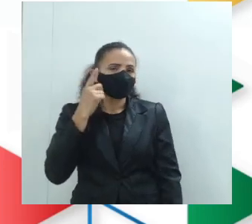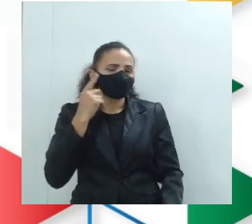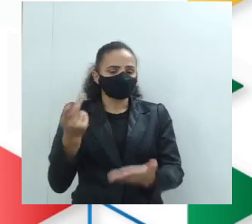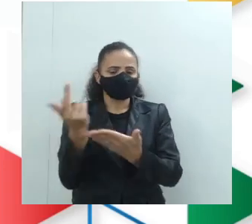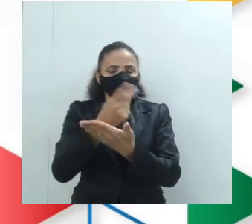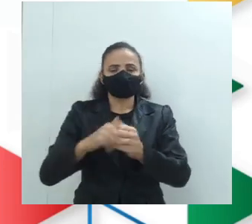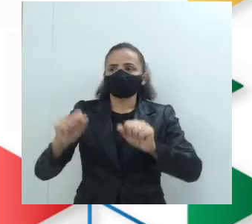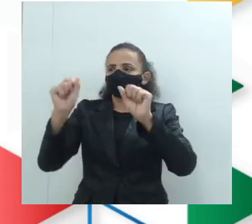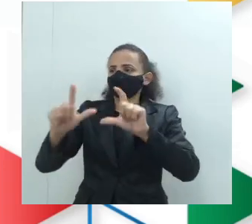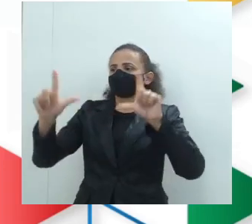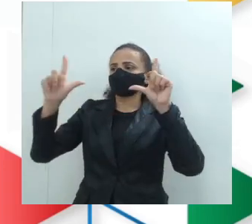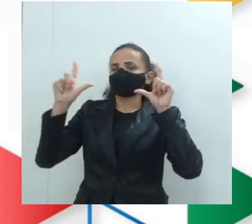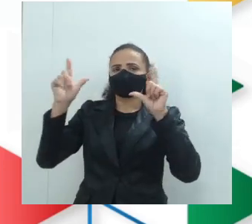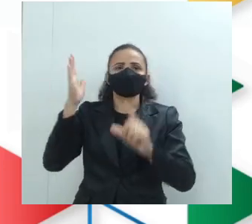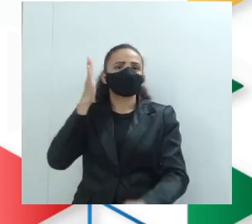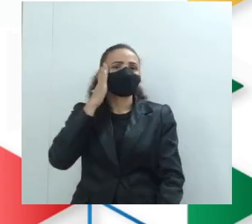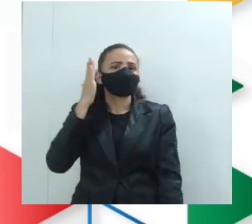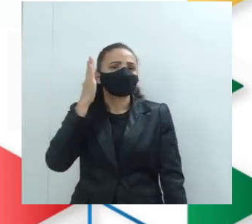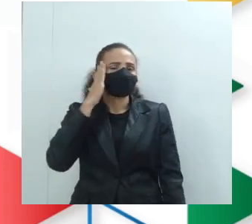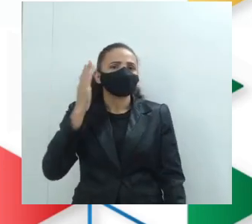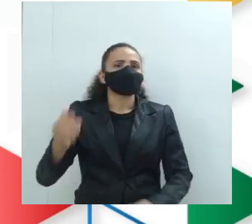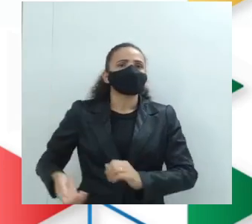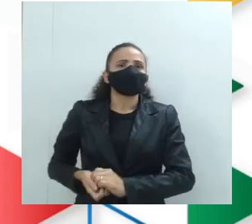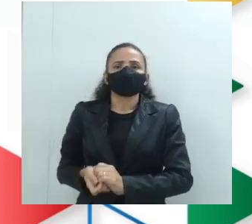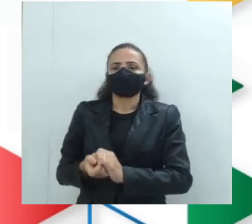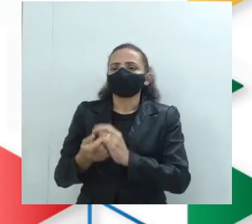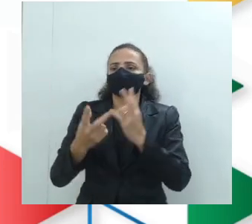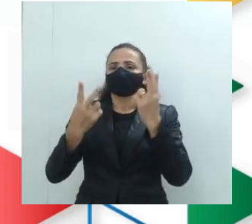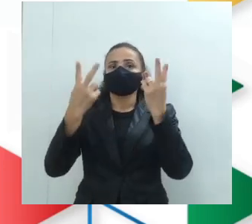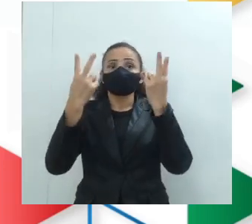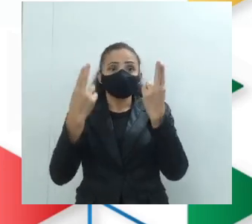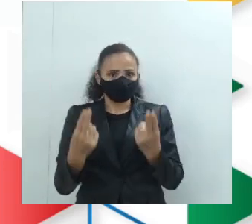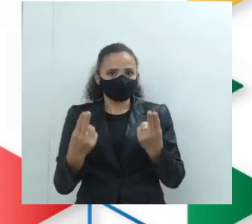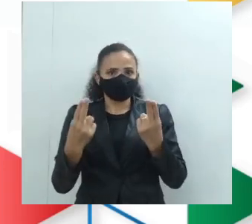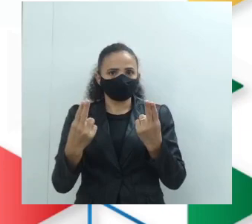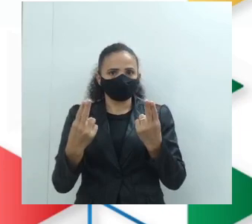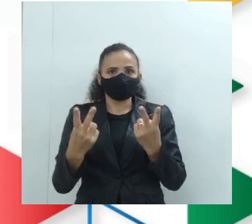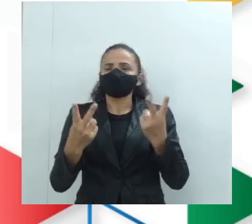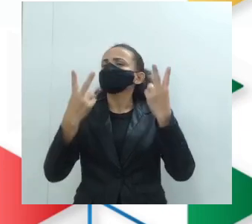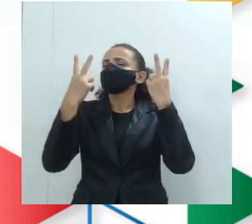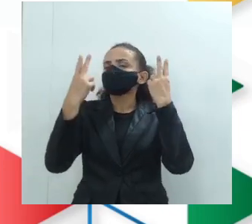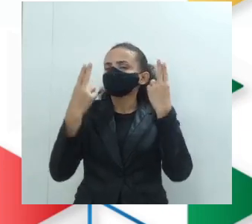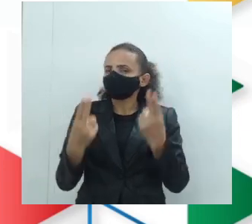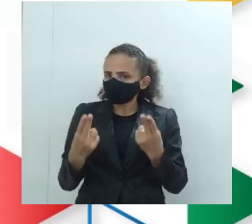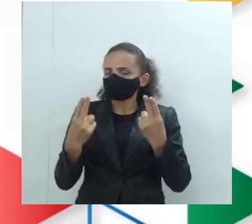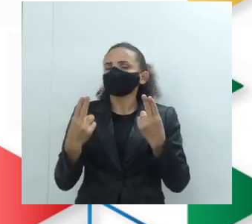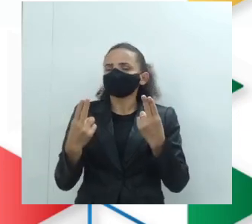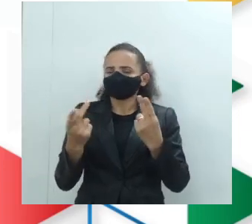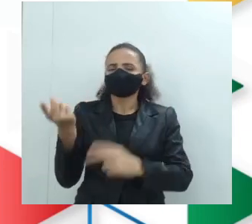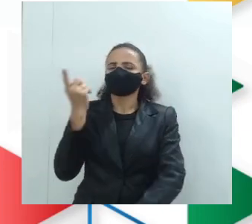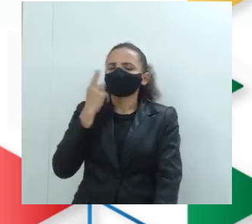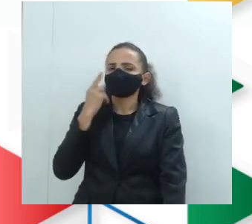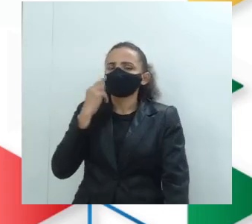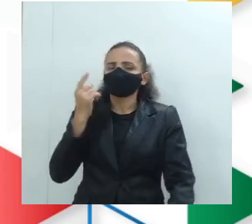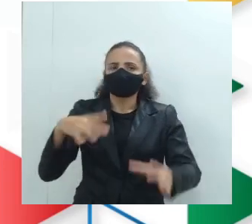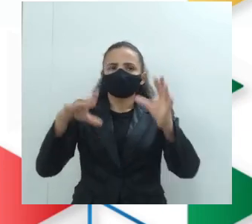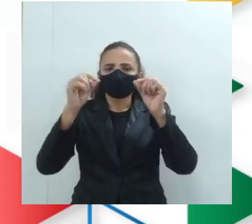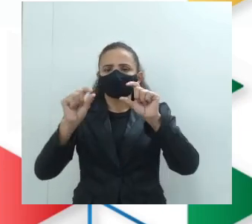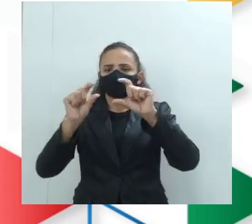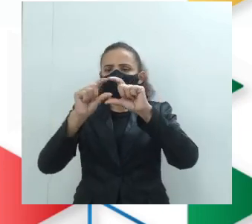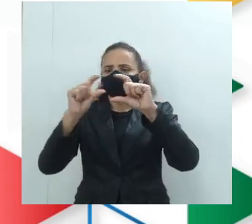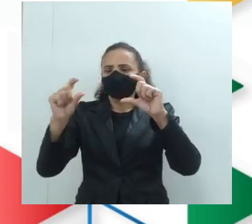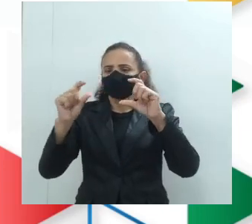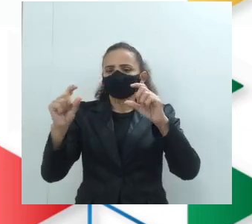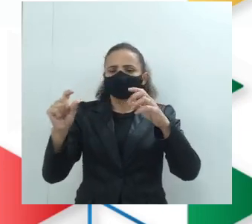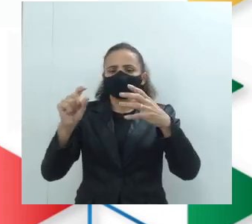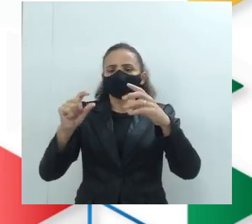que você vai entender conosco. Elas têm a mesma forma, tá? Se a gente olhar o número de quadrinhos que tem